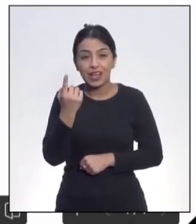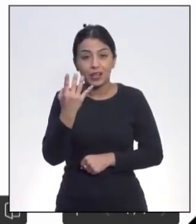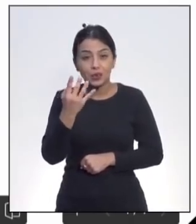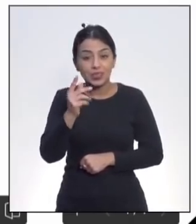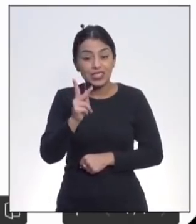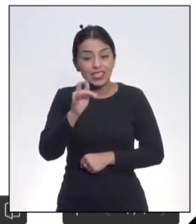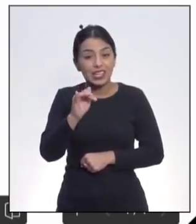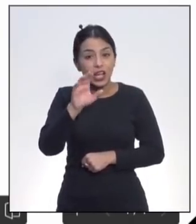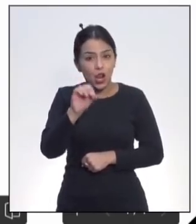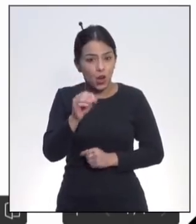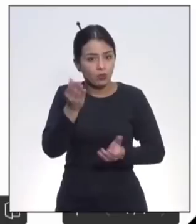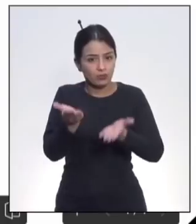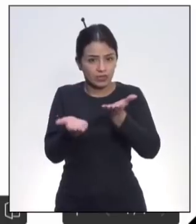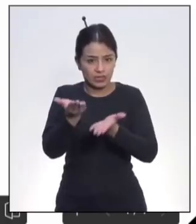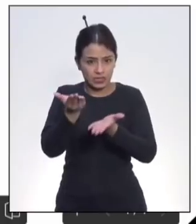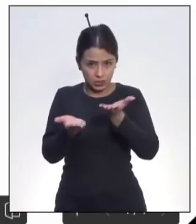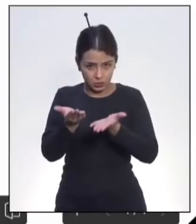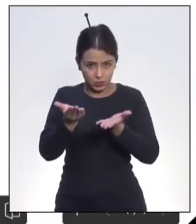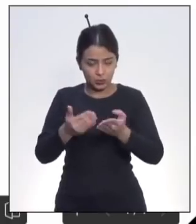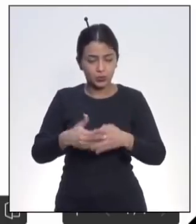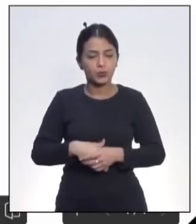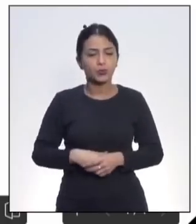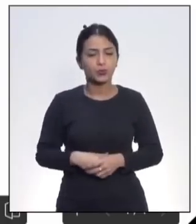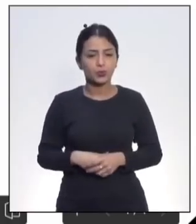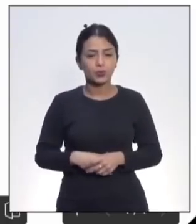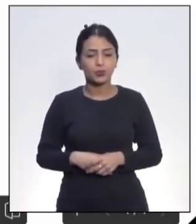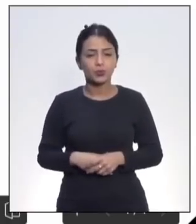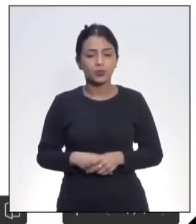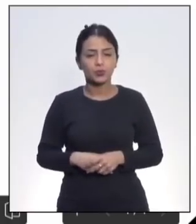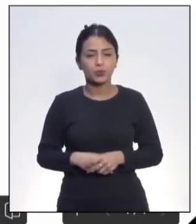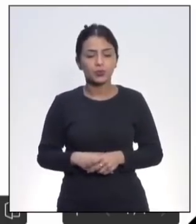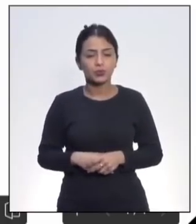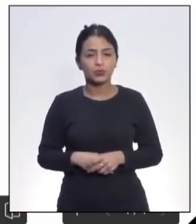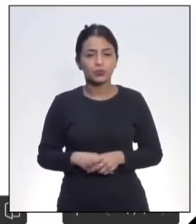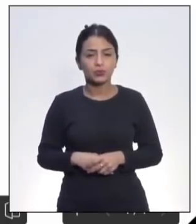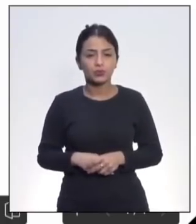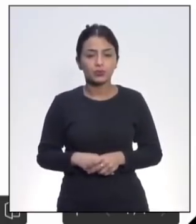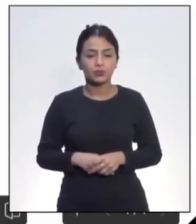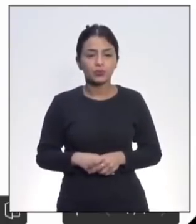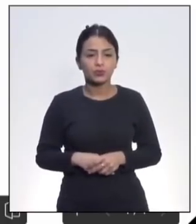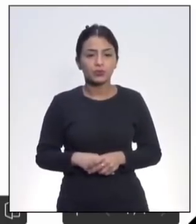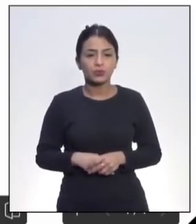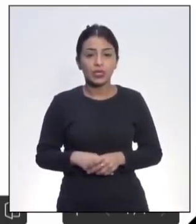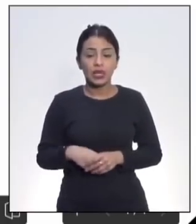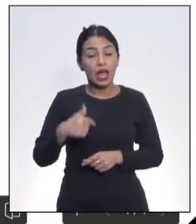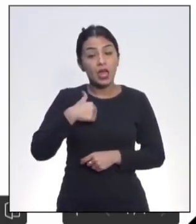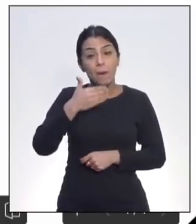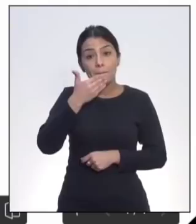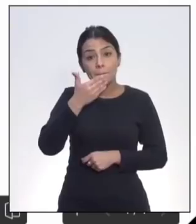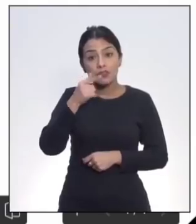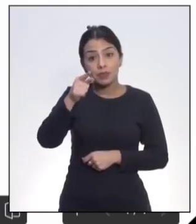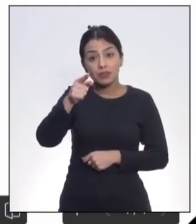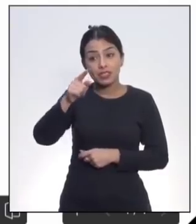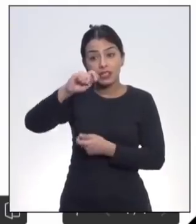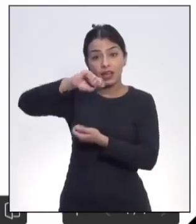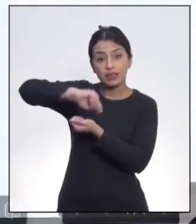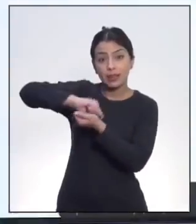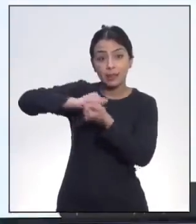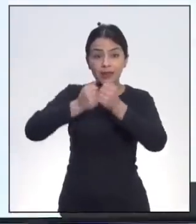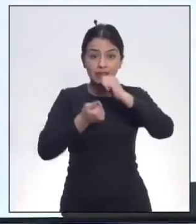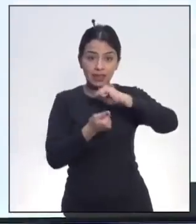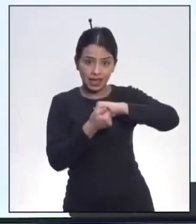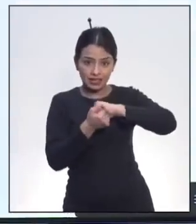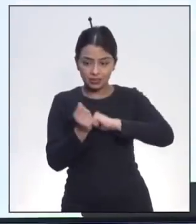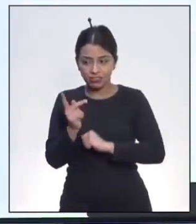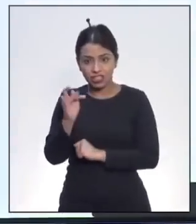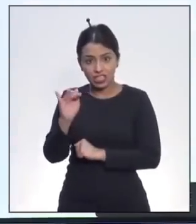menos consumida. Tudo bem? E aí, pedia-se para fazer essa conversão para gramas. A gente tem algumas